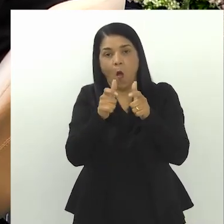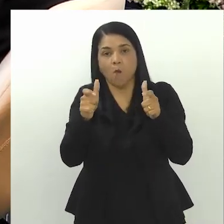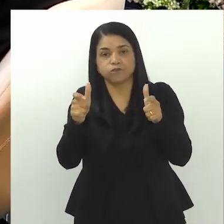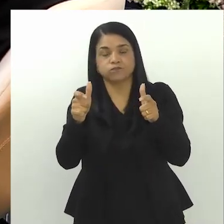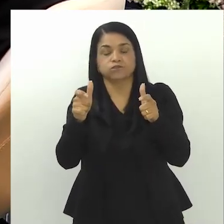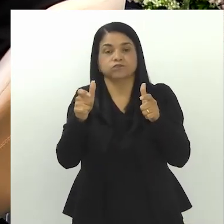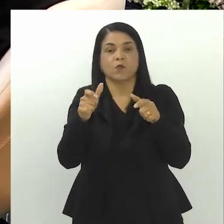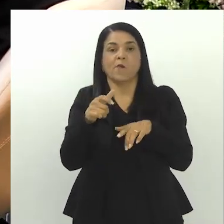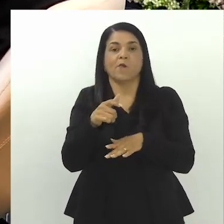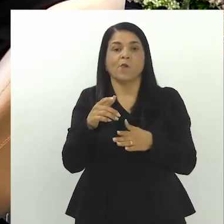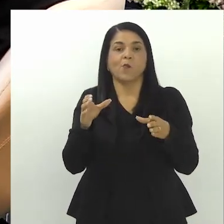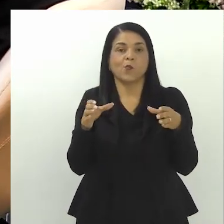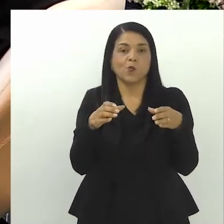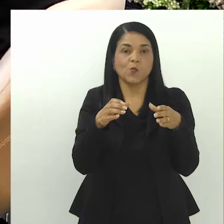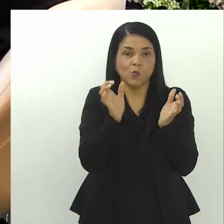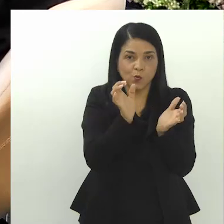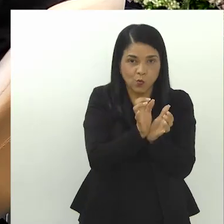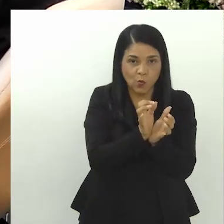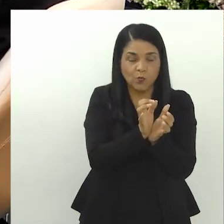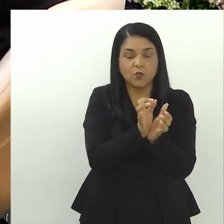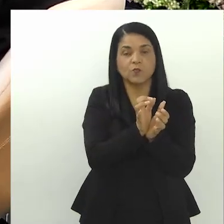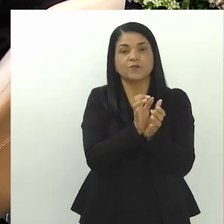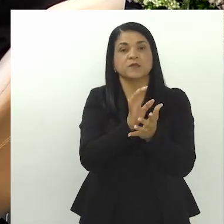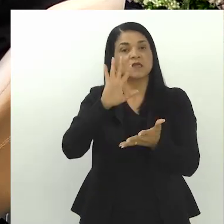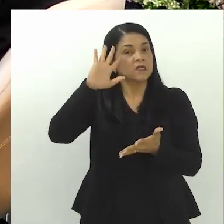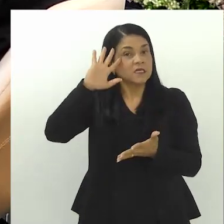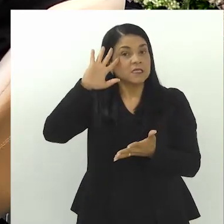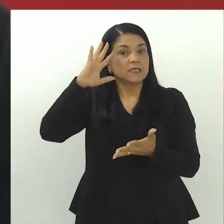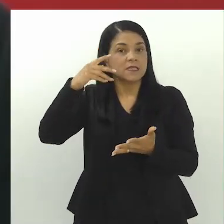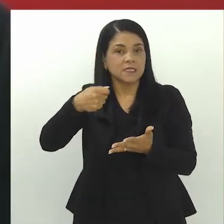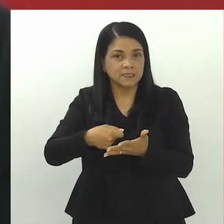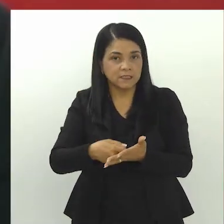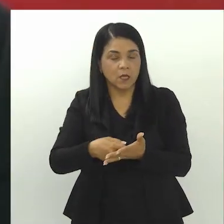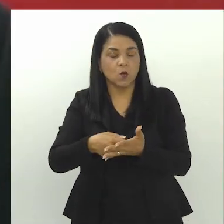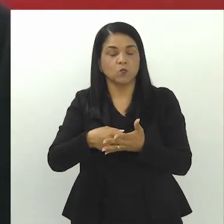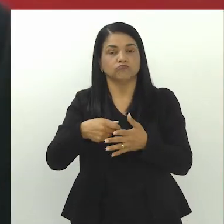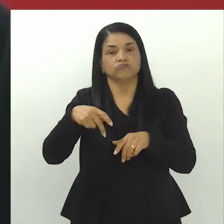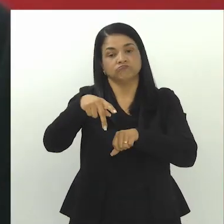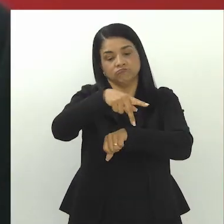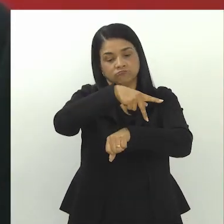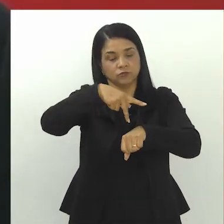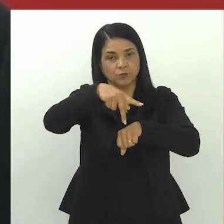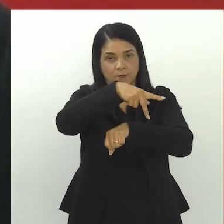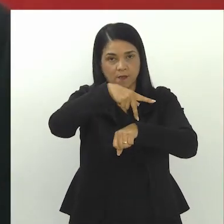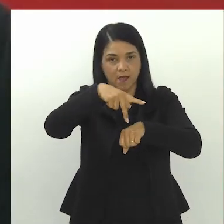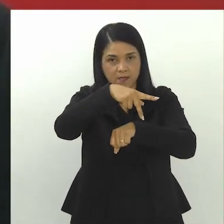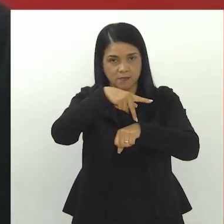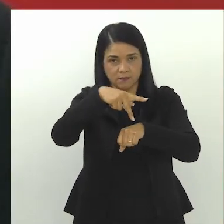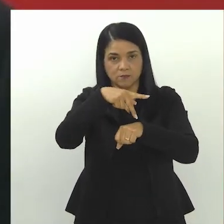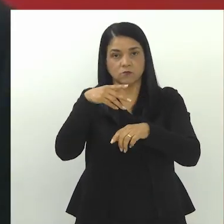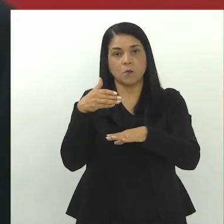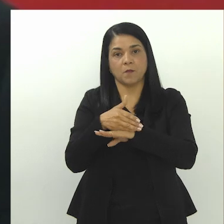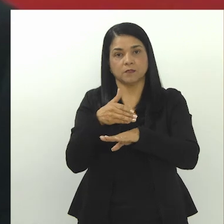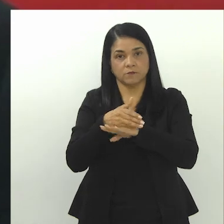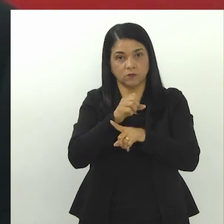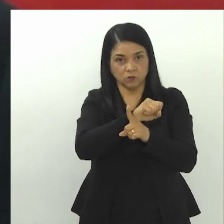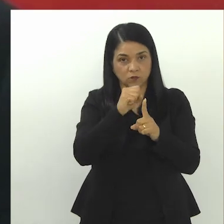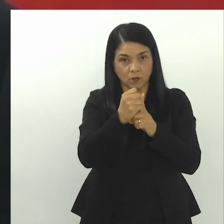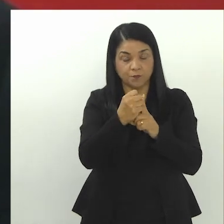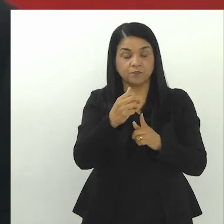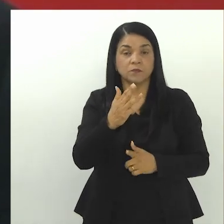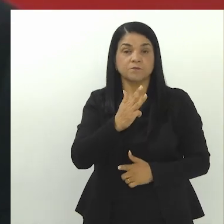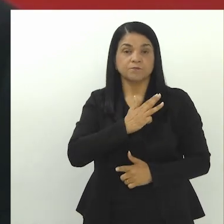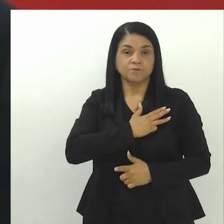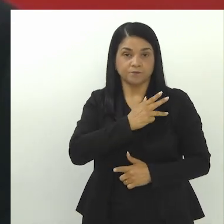que toma sempre decisões que afetam a vida do planeta sem nenhuma participação social. E o